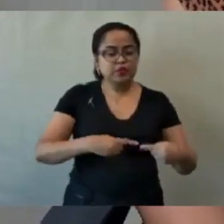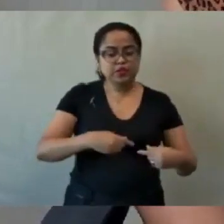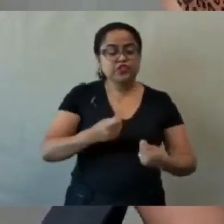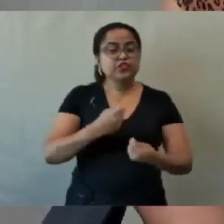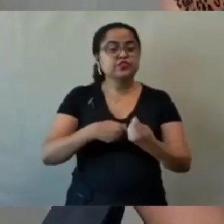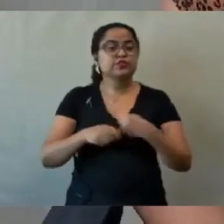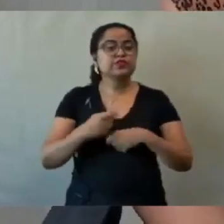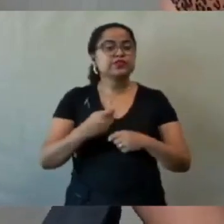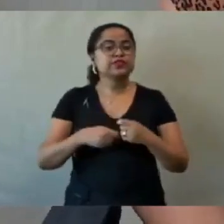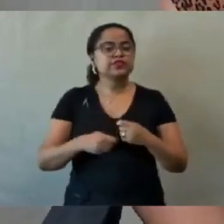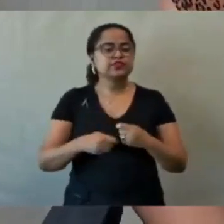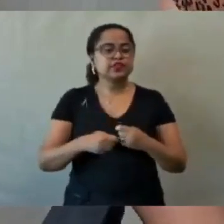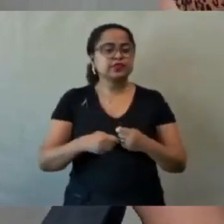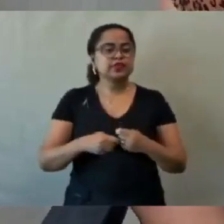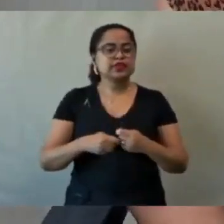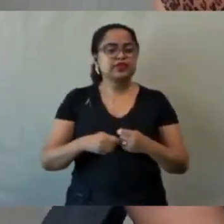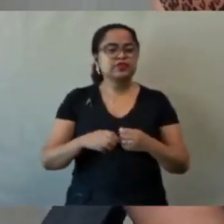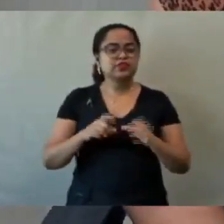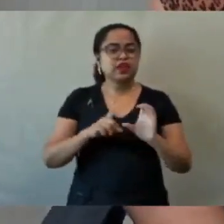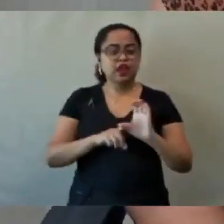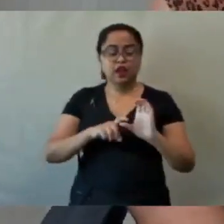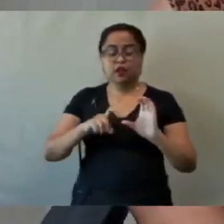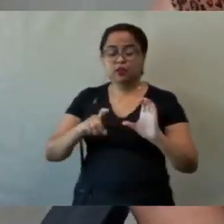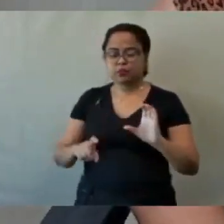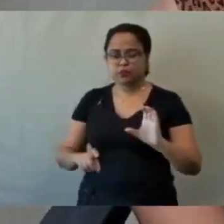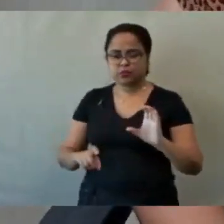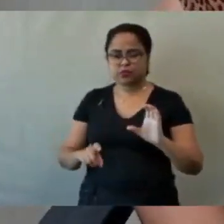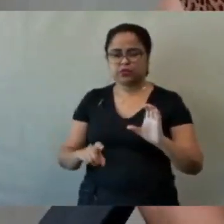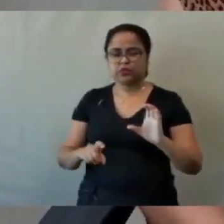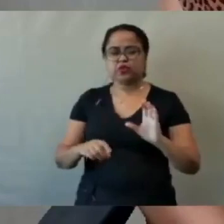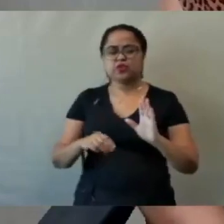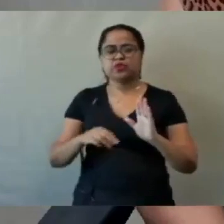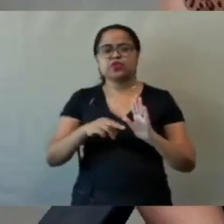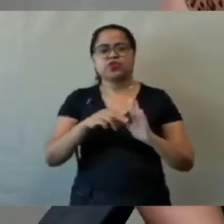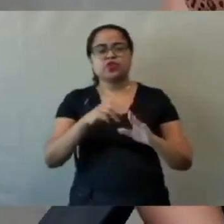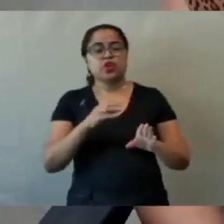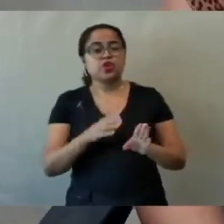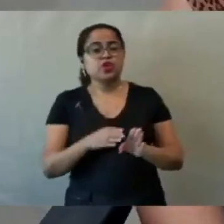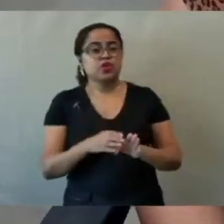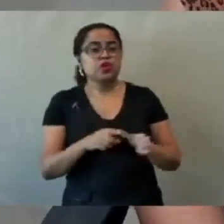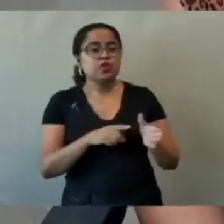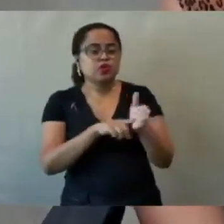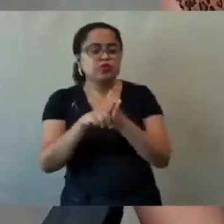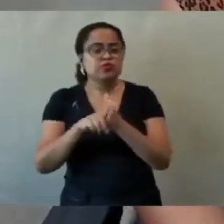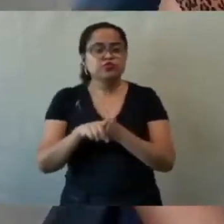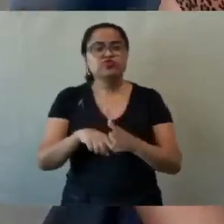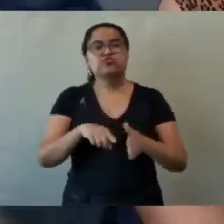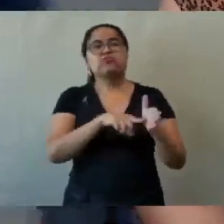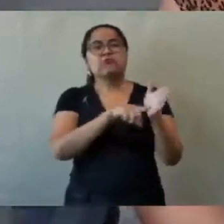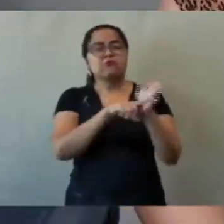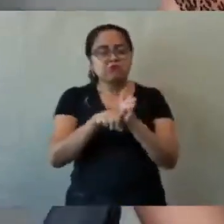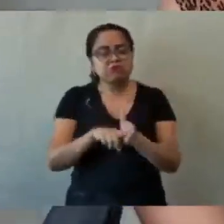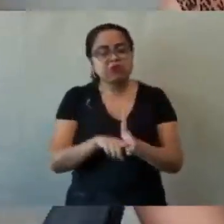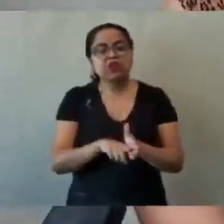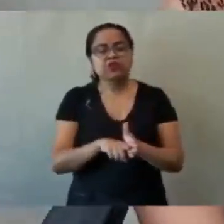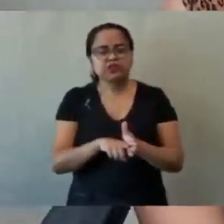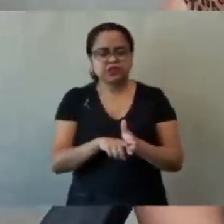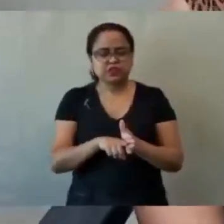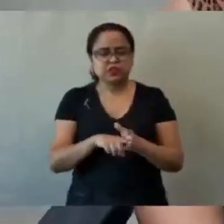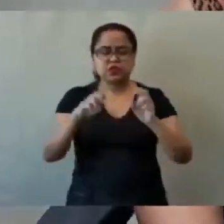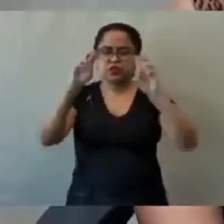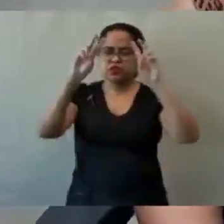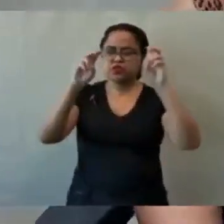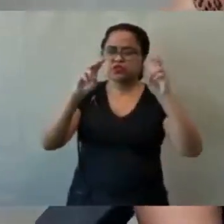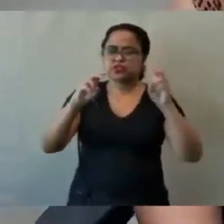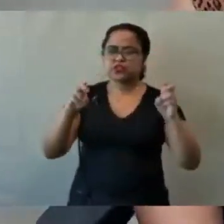autônomo, tem caráter deliberativo, normativo, consultivo e fiscalizador sobre os temas de sua